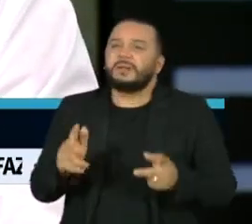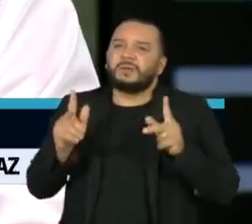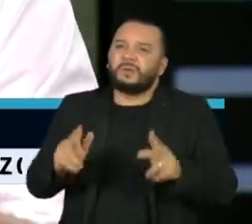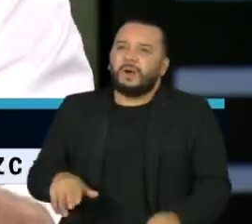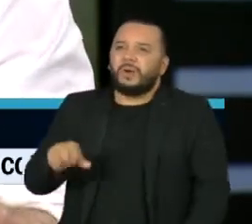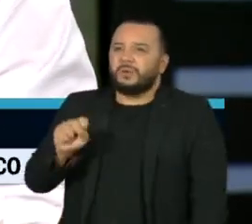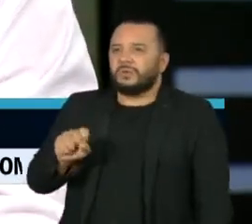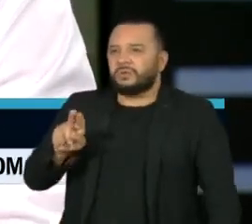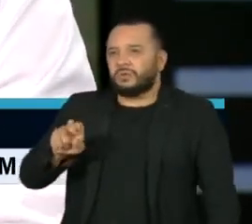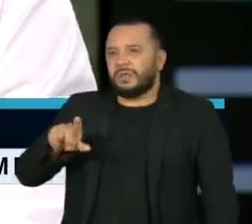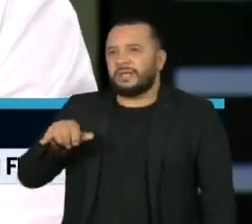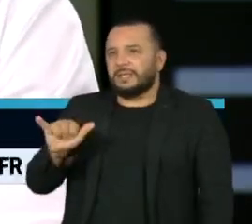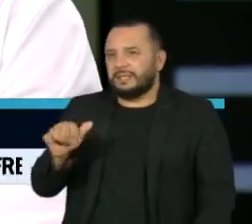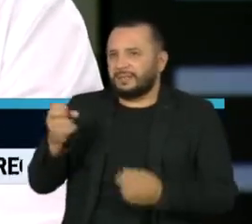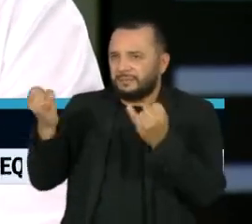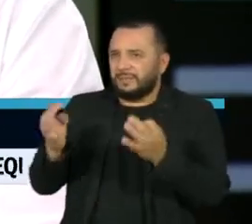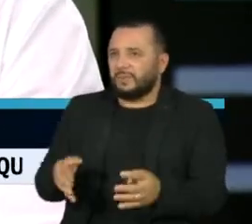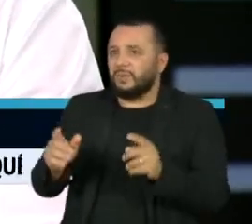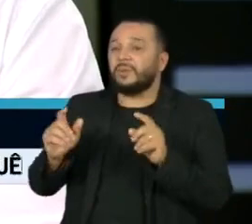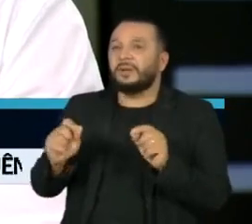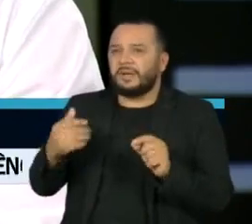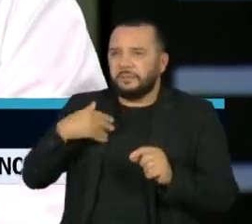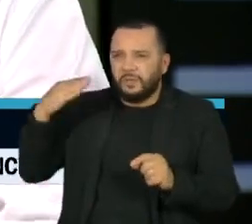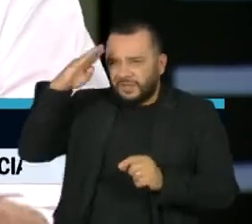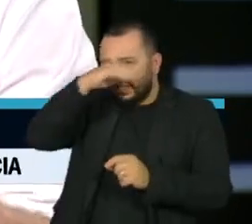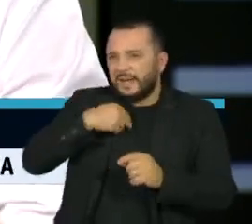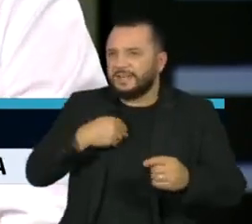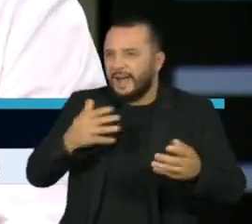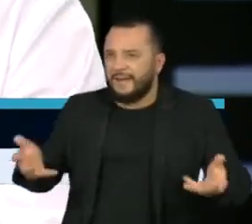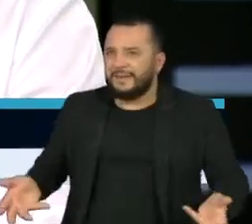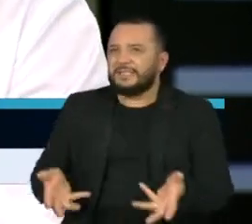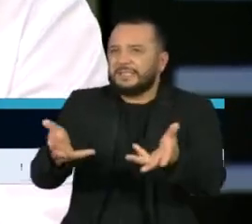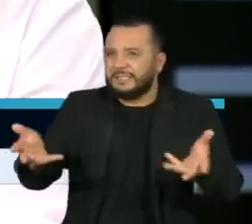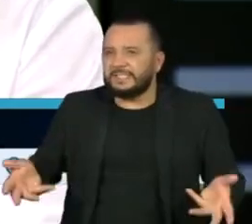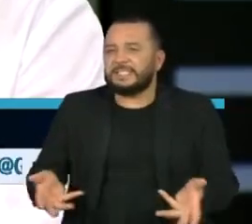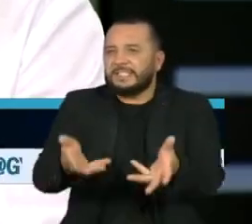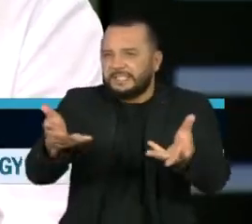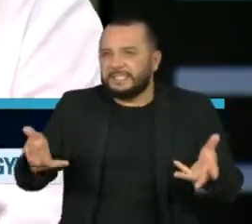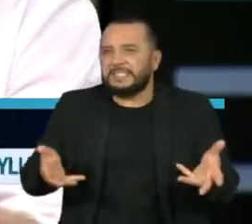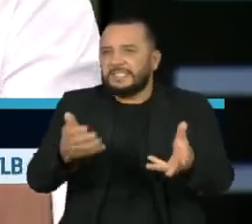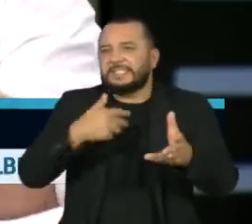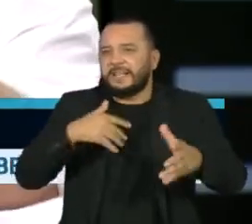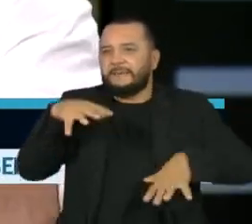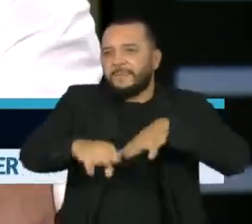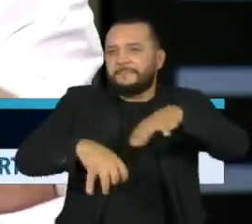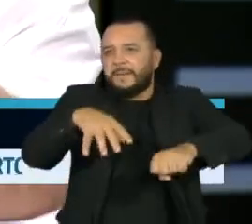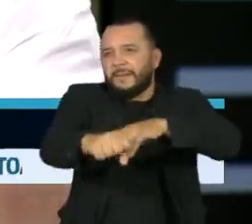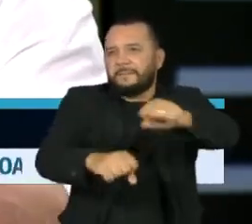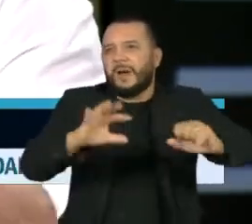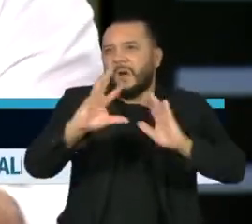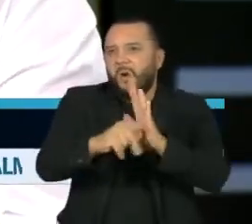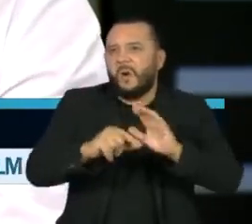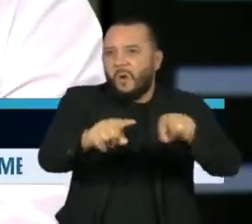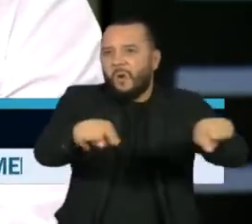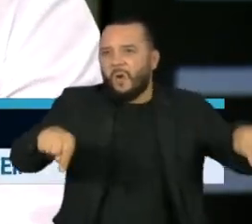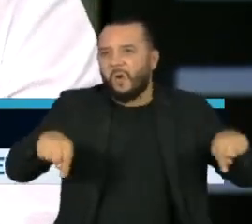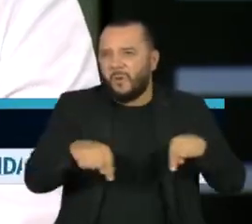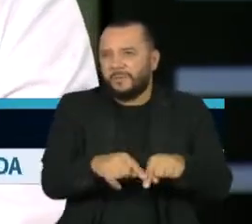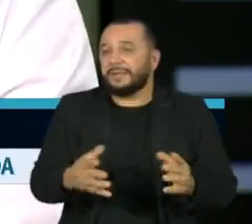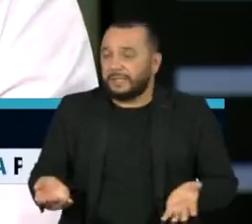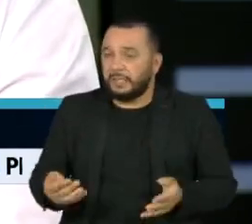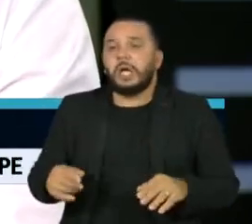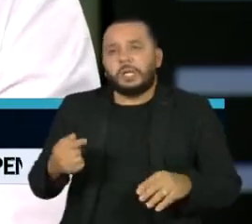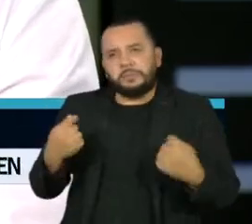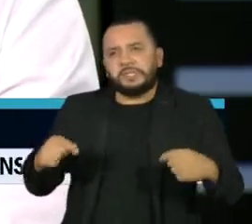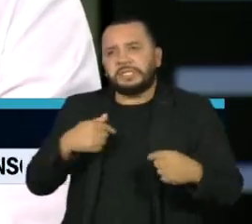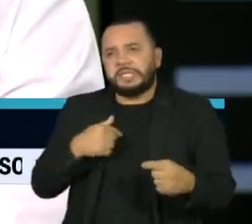falou, estimula essa ocupação de terra. Estimula de que maneira? Dizendo, não, estamos discutindo abrir garimpo